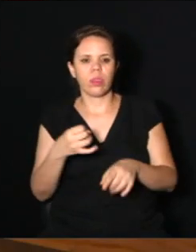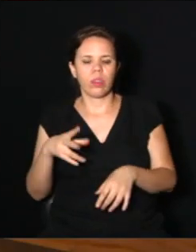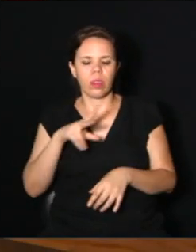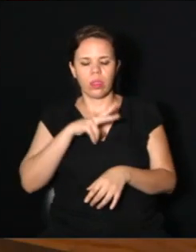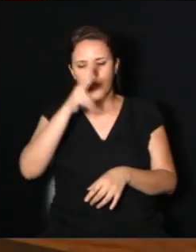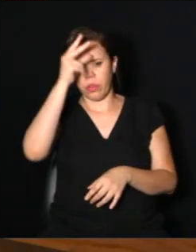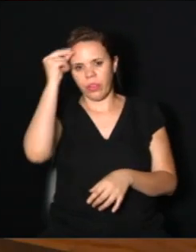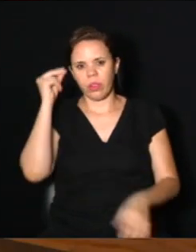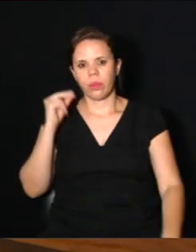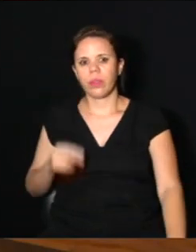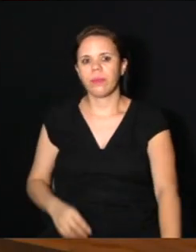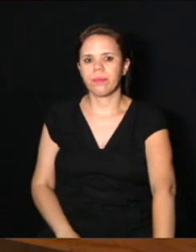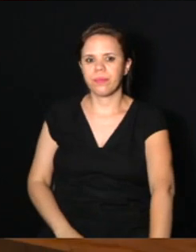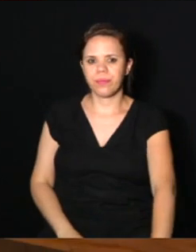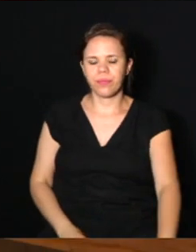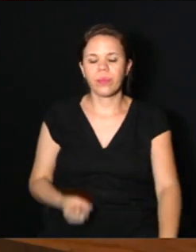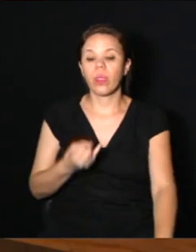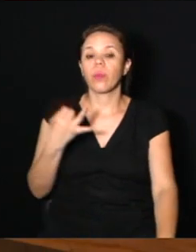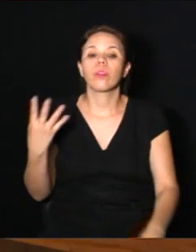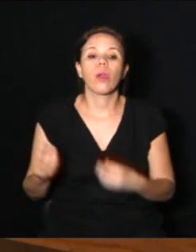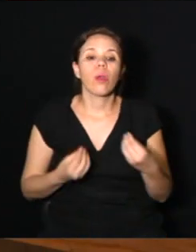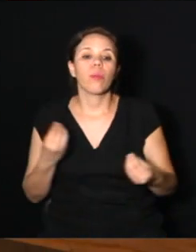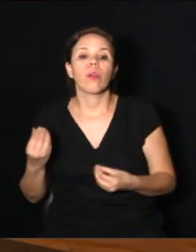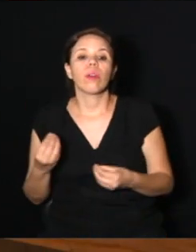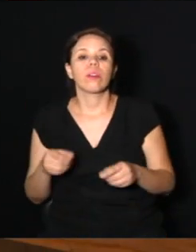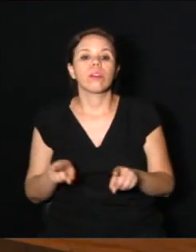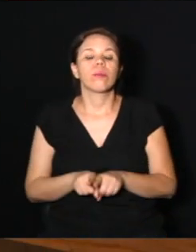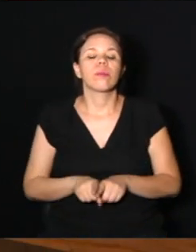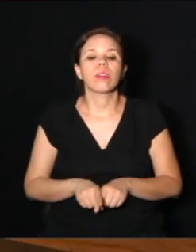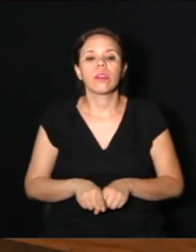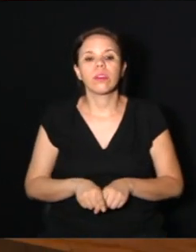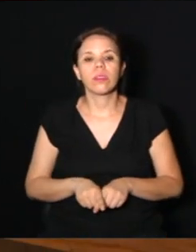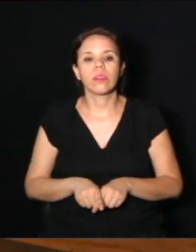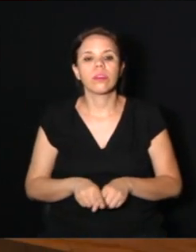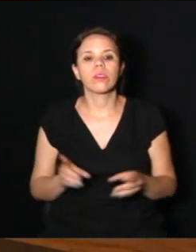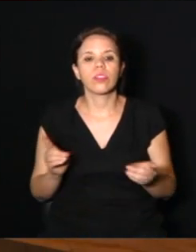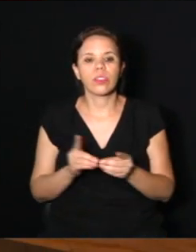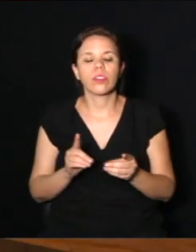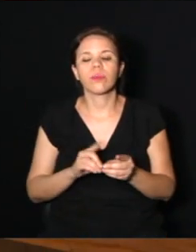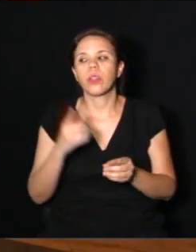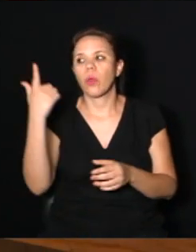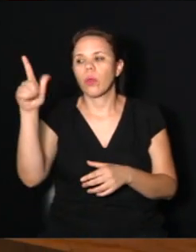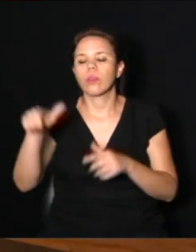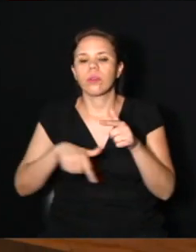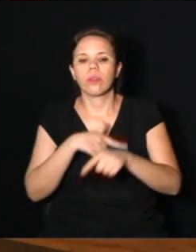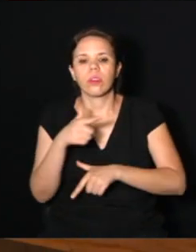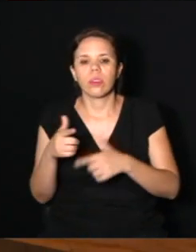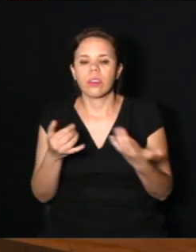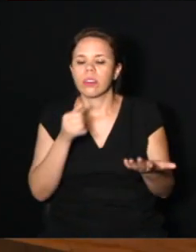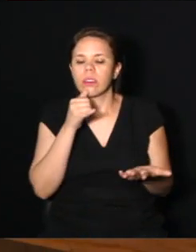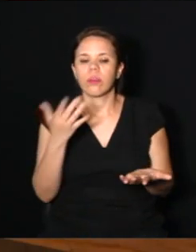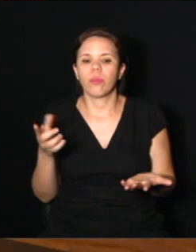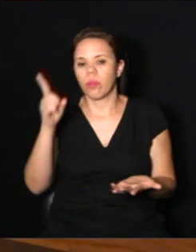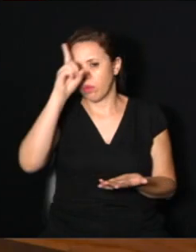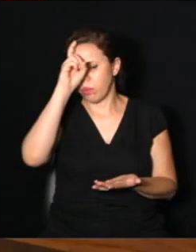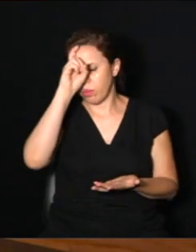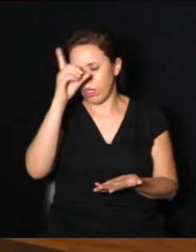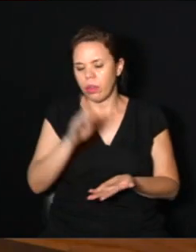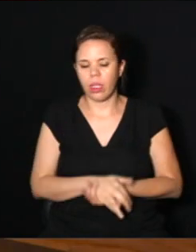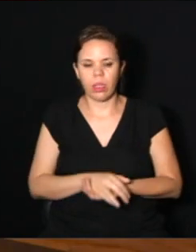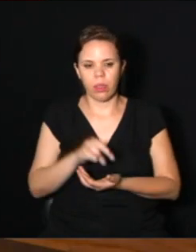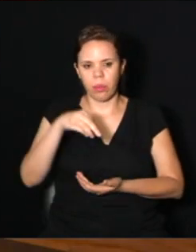também nas empresas, nos serviços que são terceirizados, como, por exemplo, da rede Mário Gatti, para que a gente